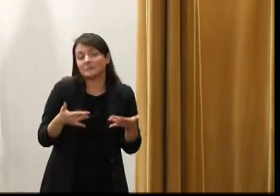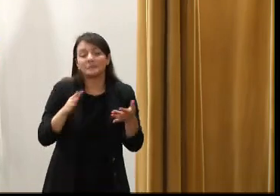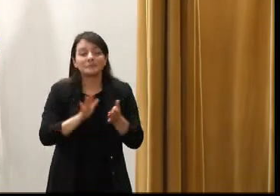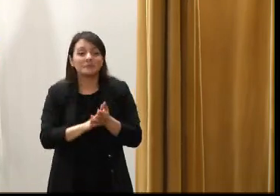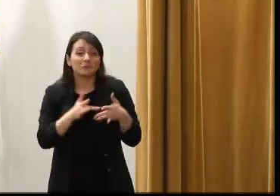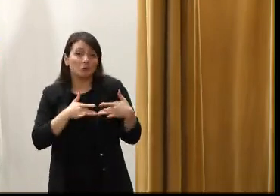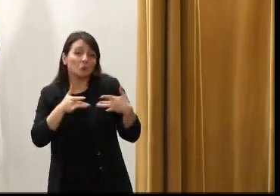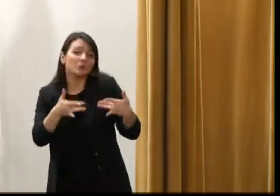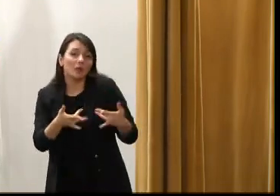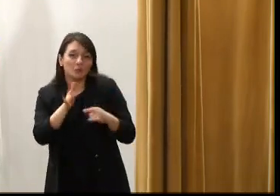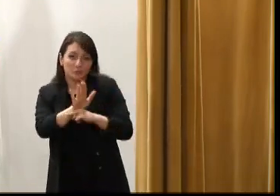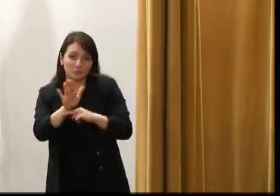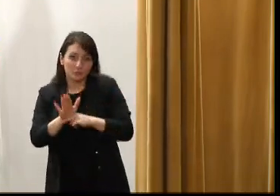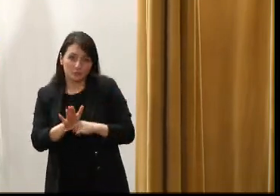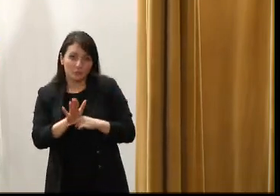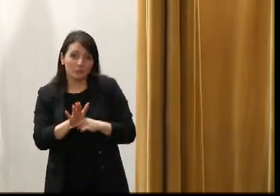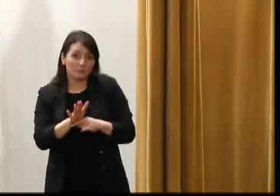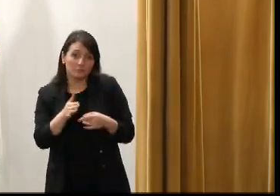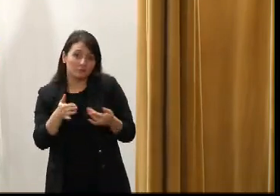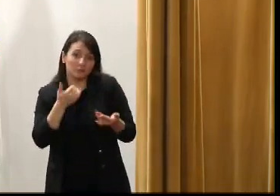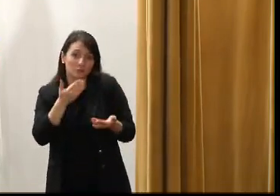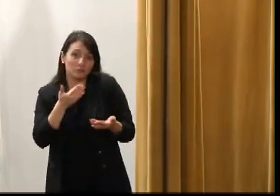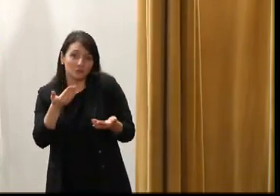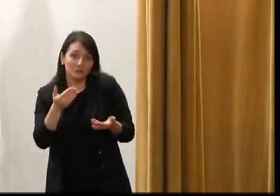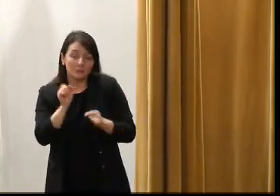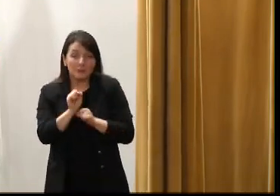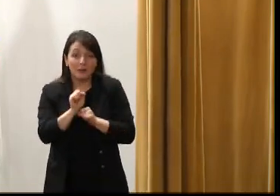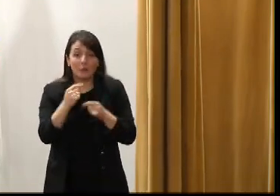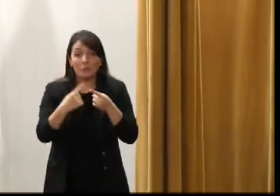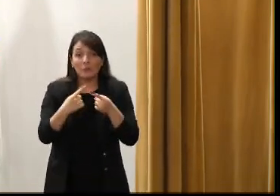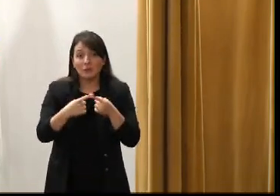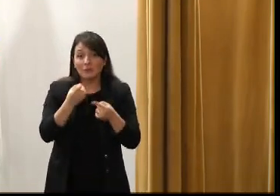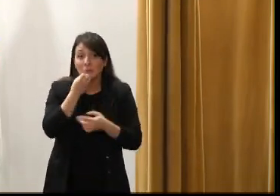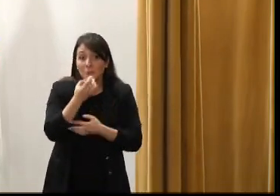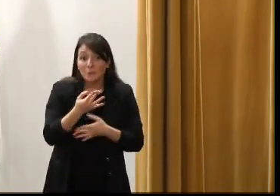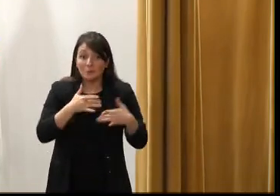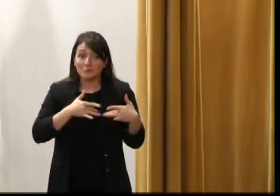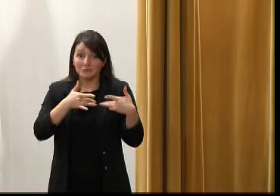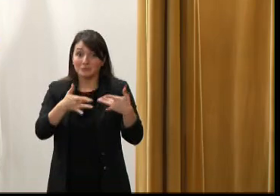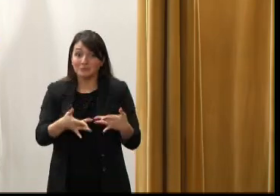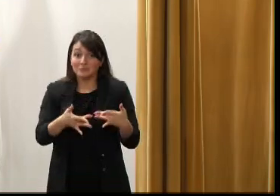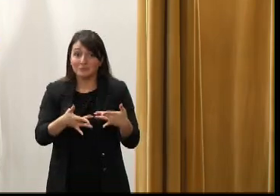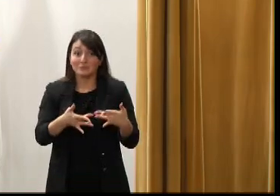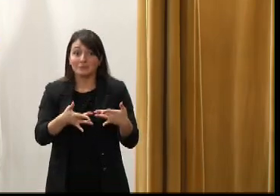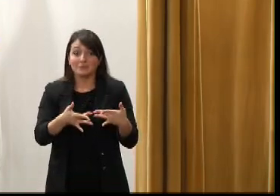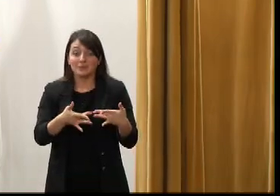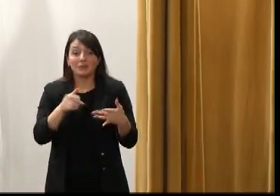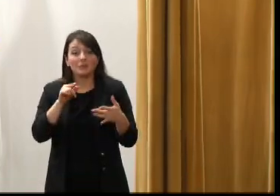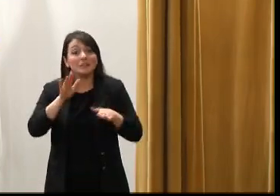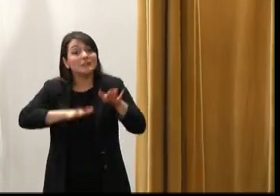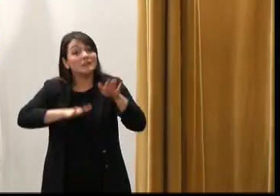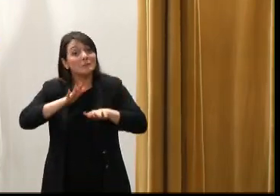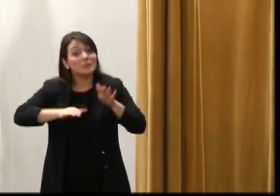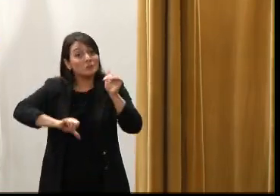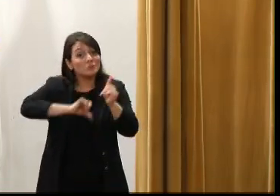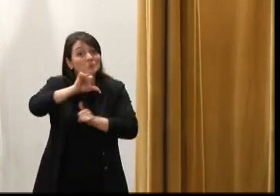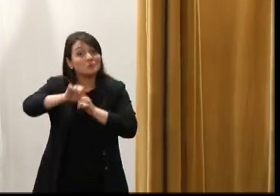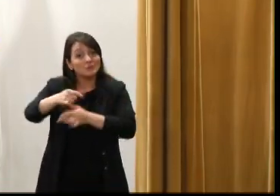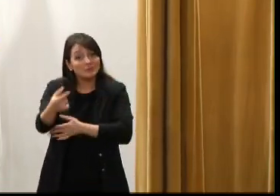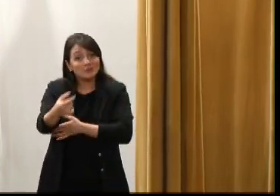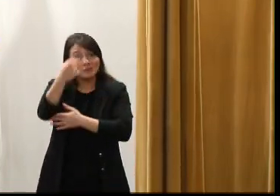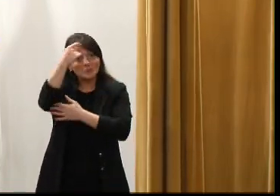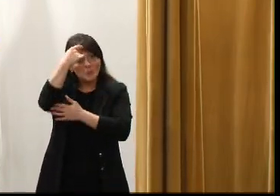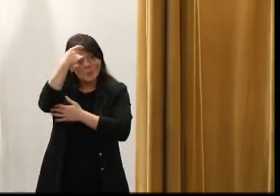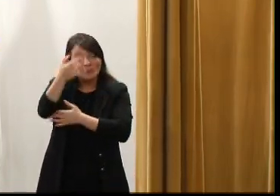esperar apenas a boa vontade das pessoas, porque a boa vontade depende de uma mudança